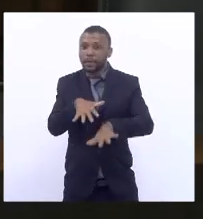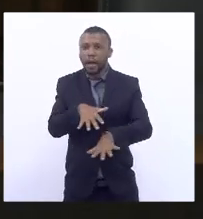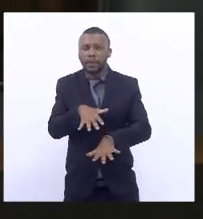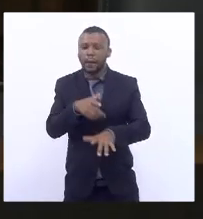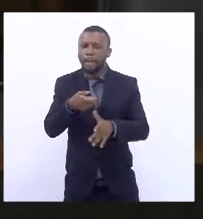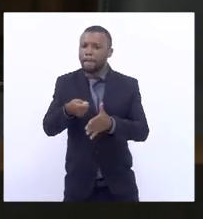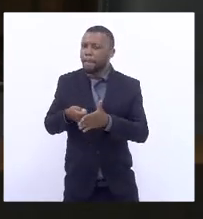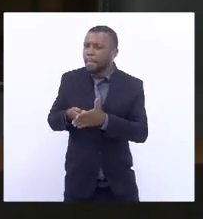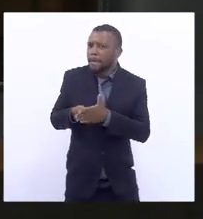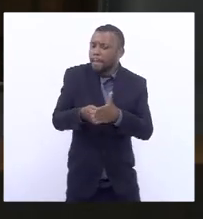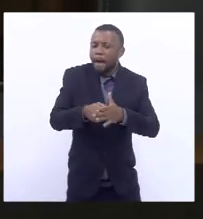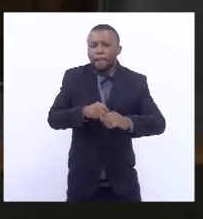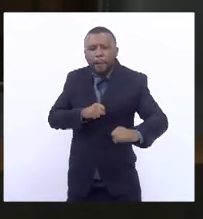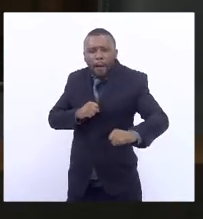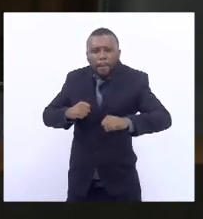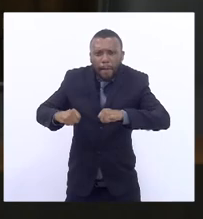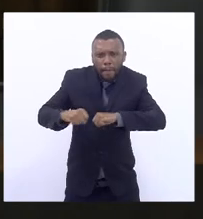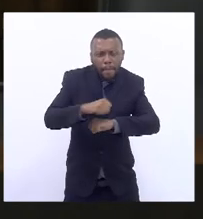esta guerra,